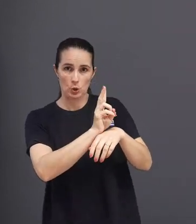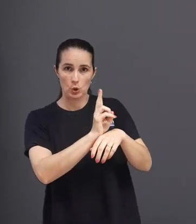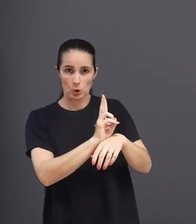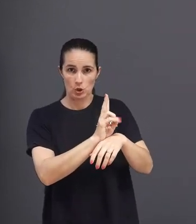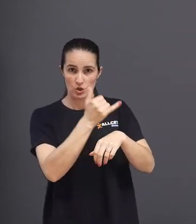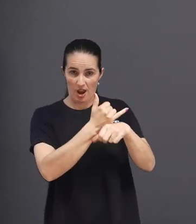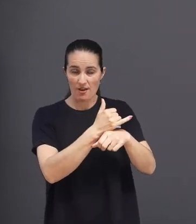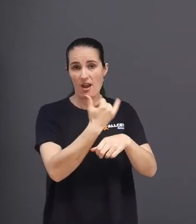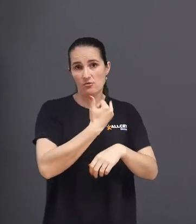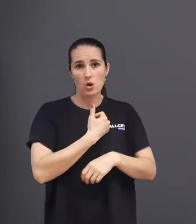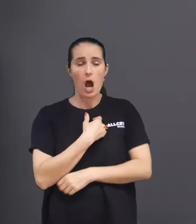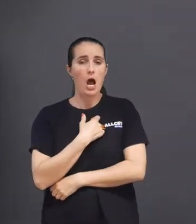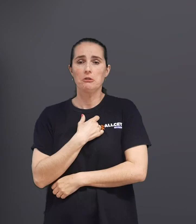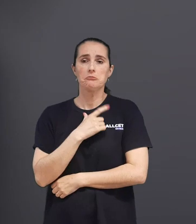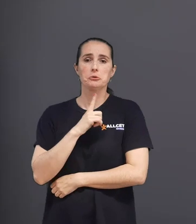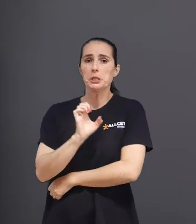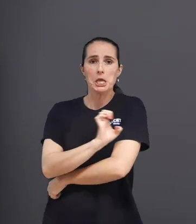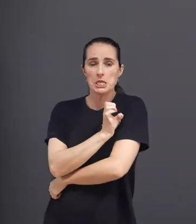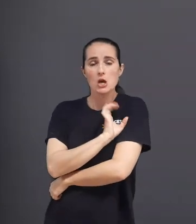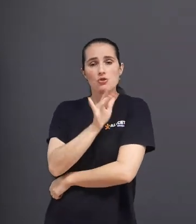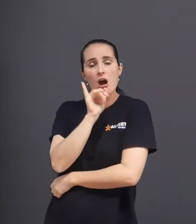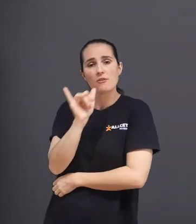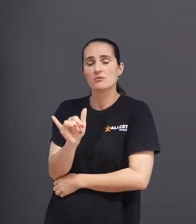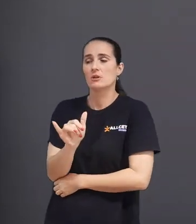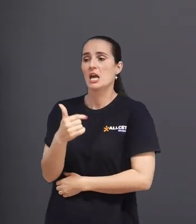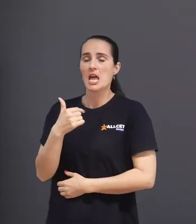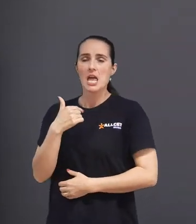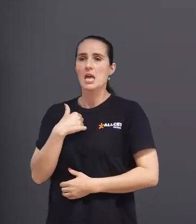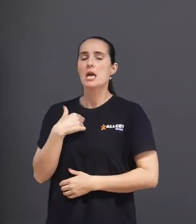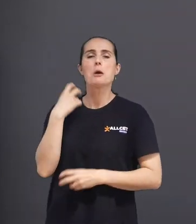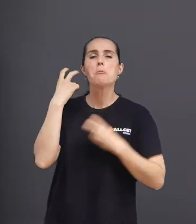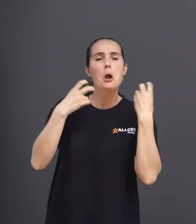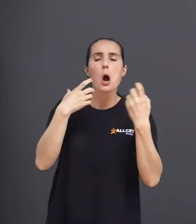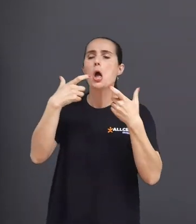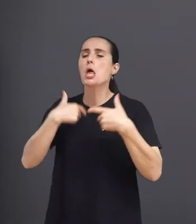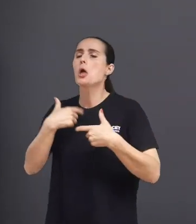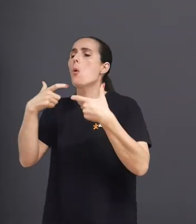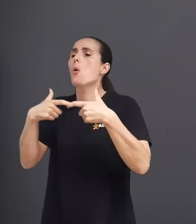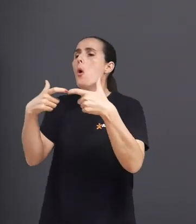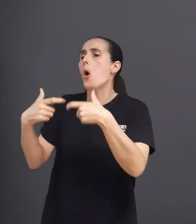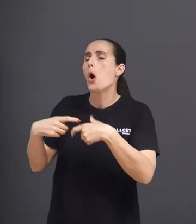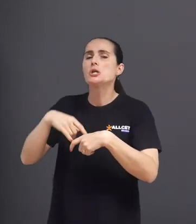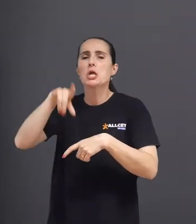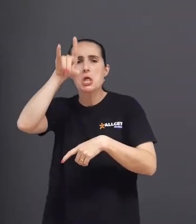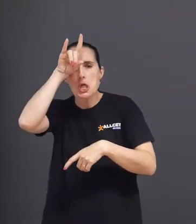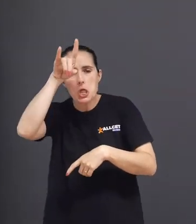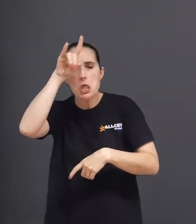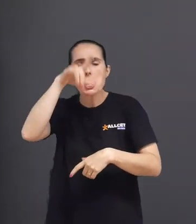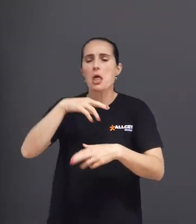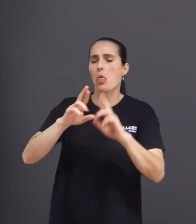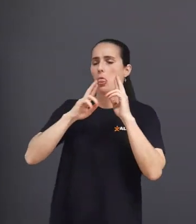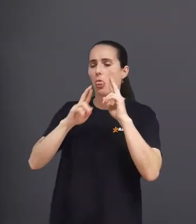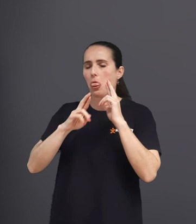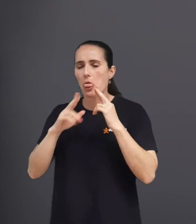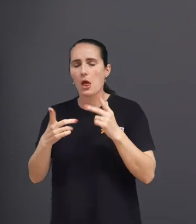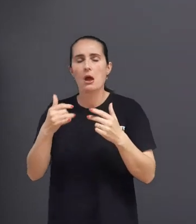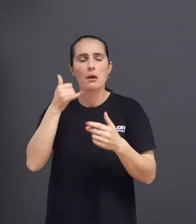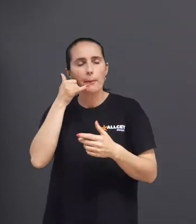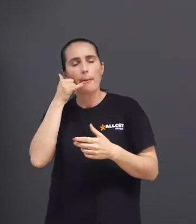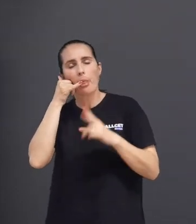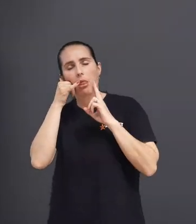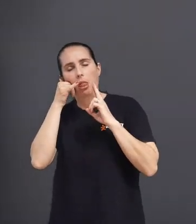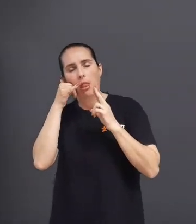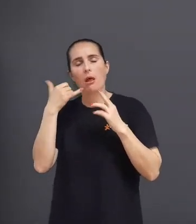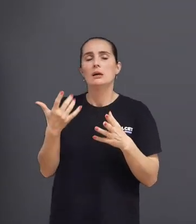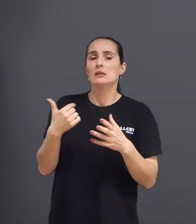me xingou de tudo quanto era coisa no telefone. E aí eu falei com ele assim, olha, então vamos fazer o seguinte, vamos desligar o telefone, eu